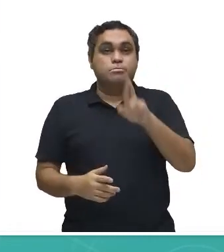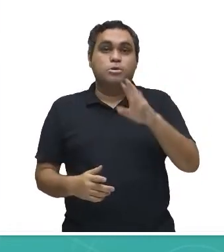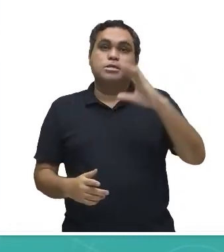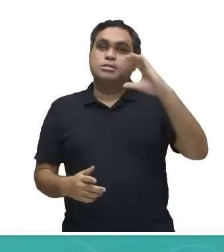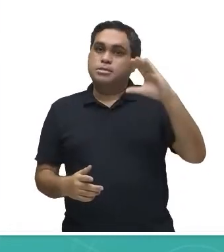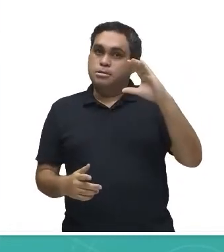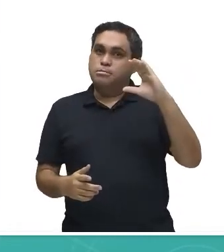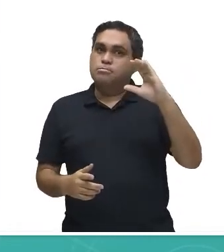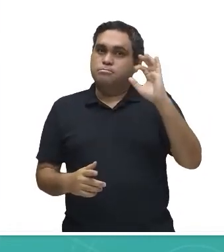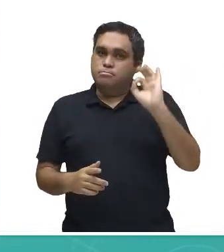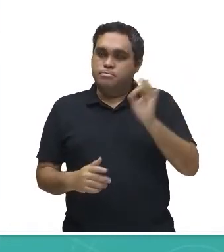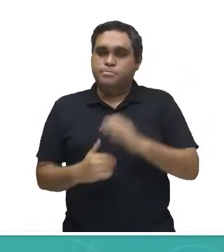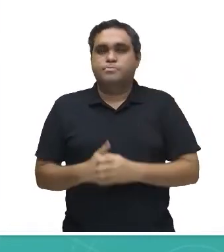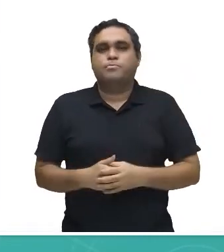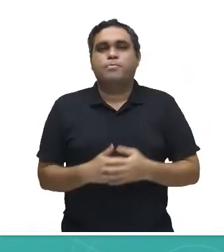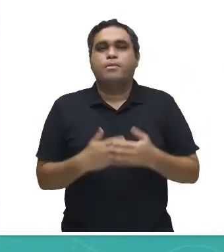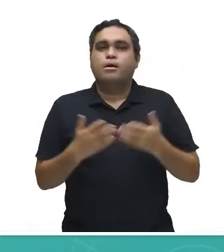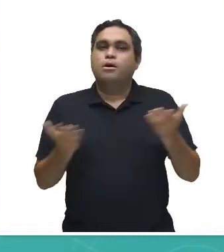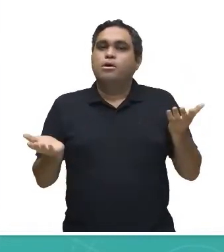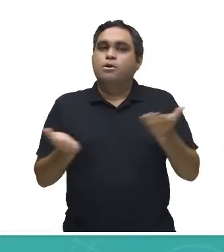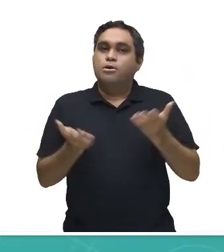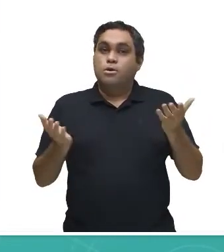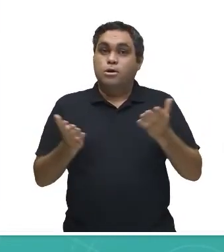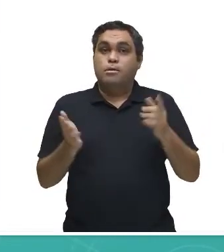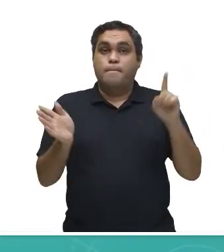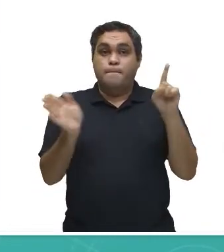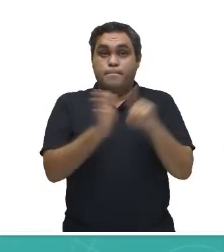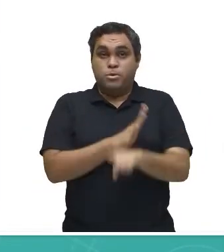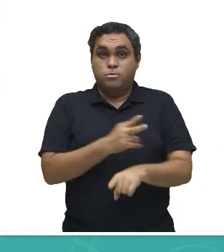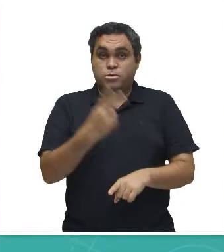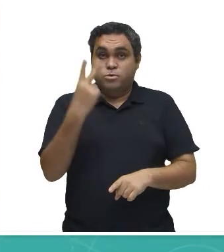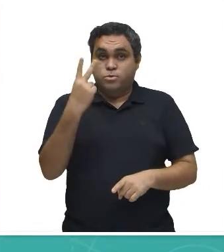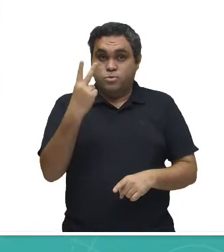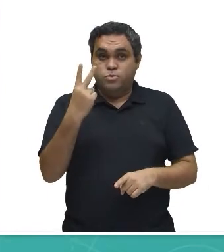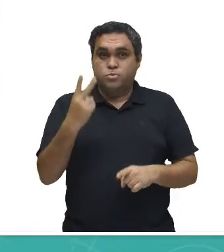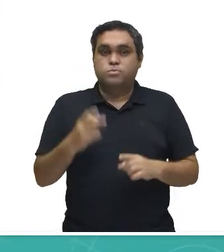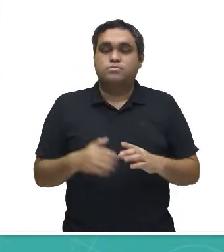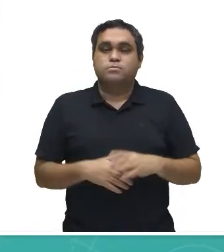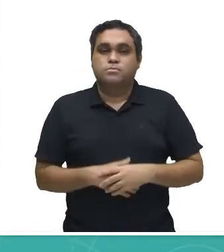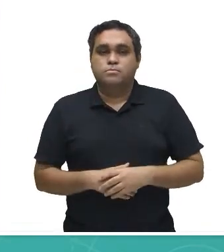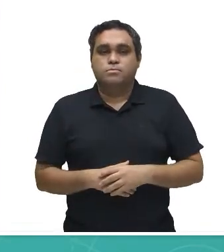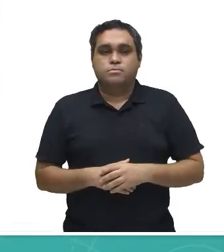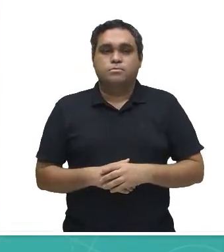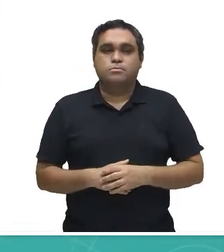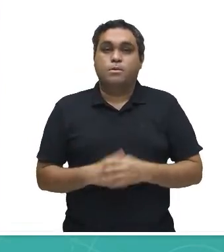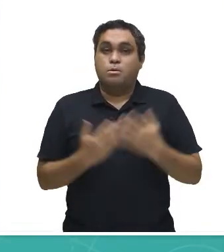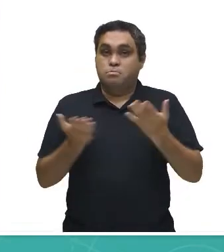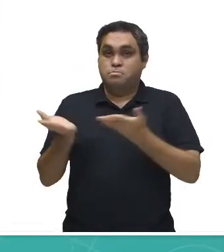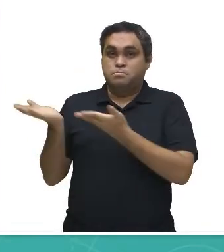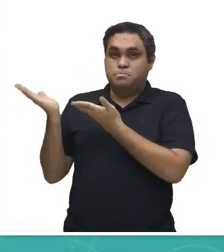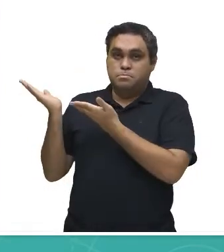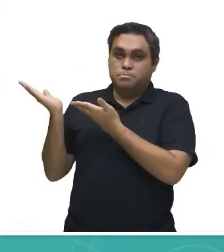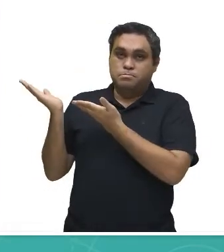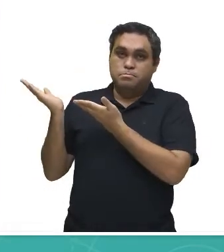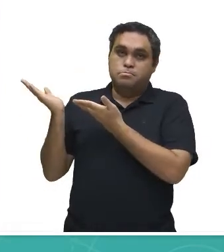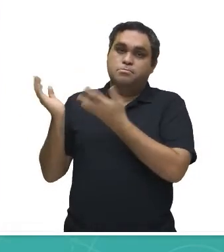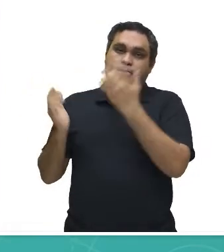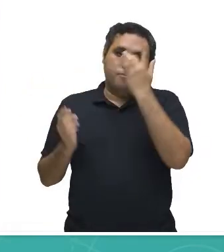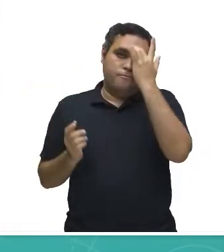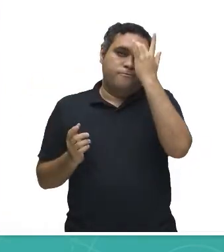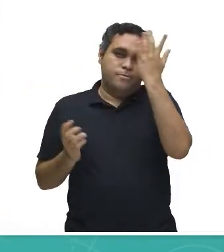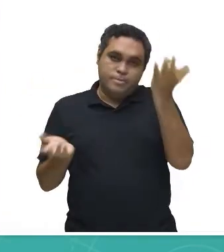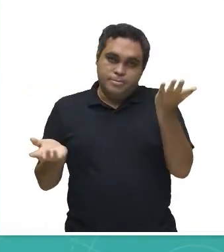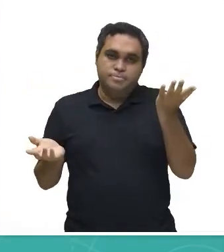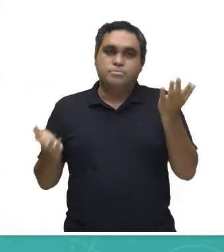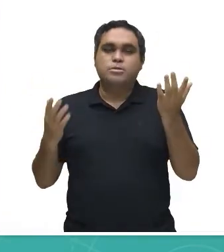E agora nós vamos chamar a nossa questão 2, vamos lá? Olha aí, super tranquila também.